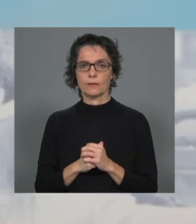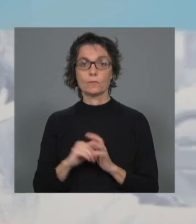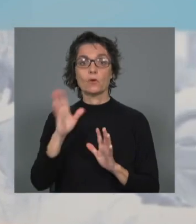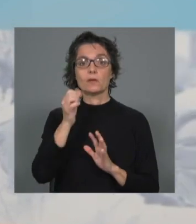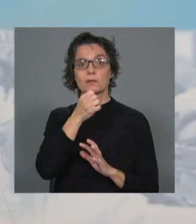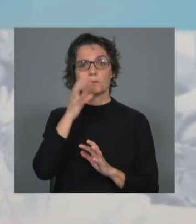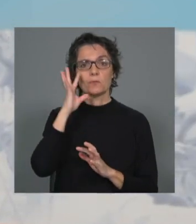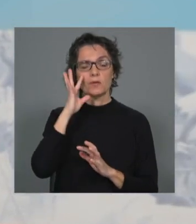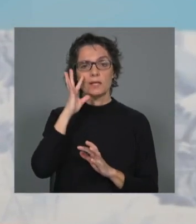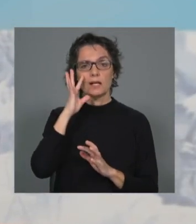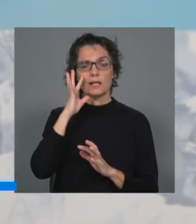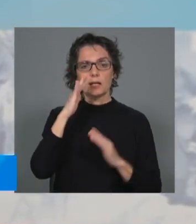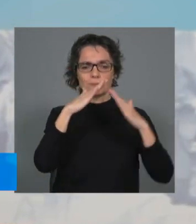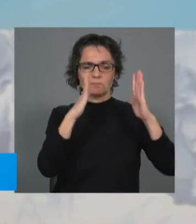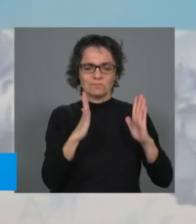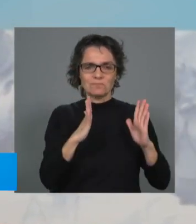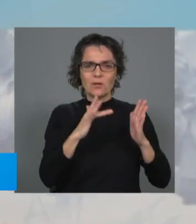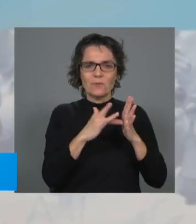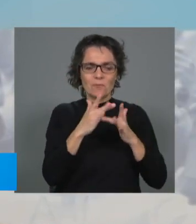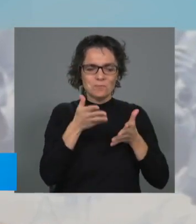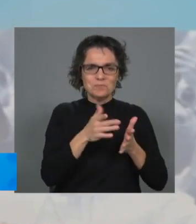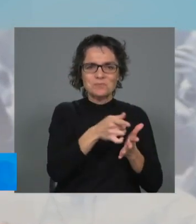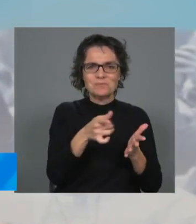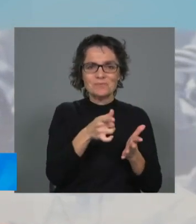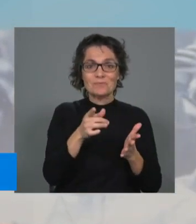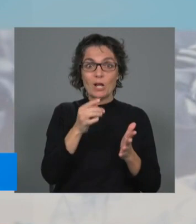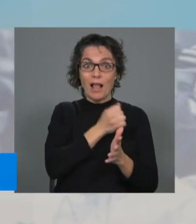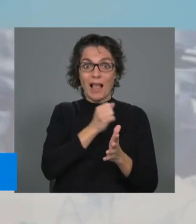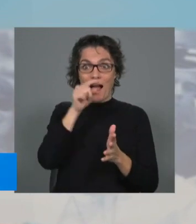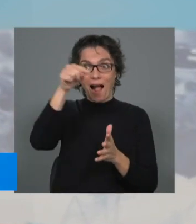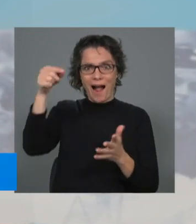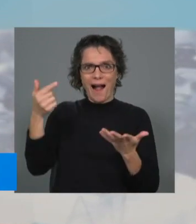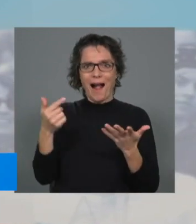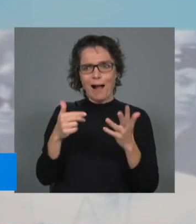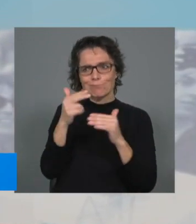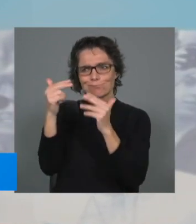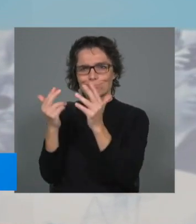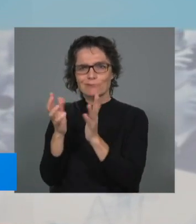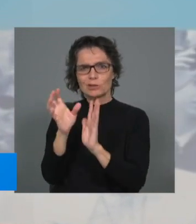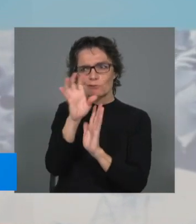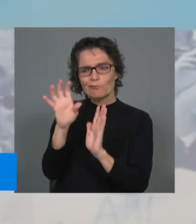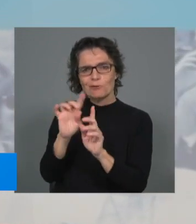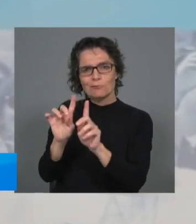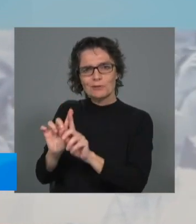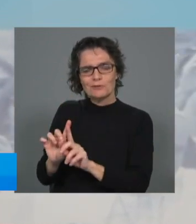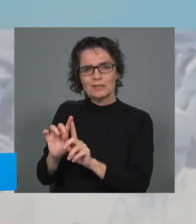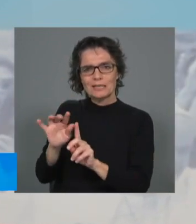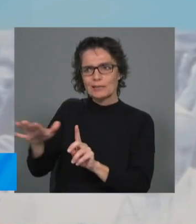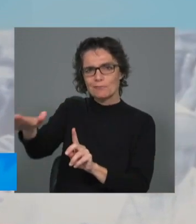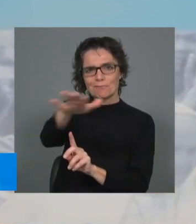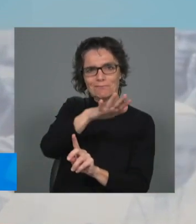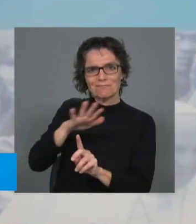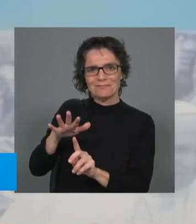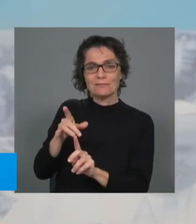Olá, muito boa tarde. O presépio já estará armado em muitas casas e representado de diferentes formas em muitos espaços. Mas